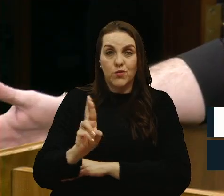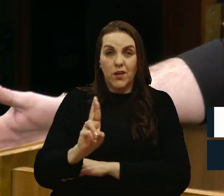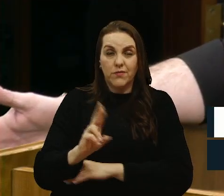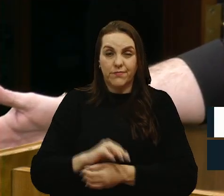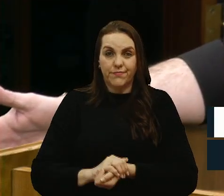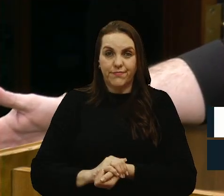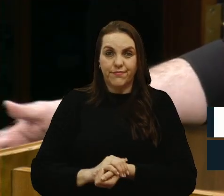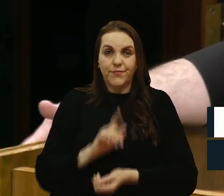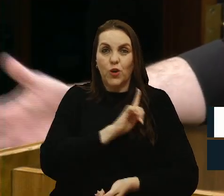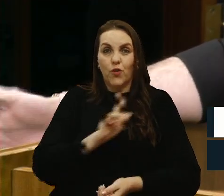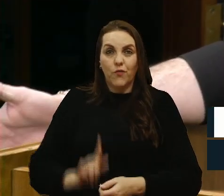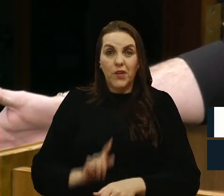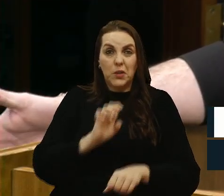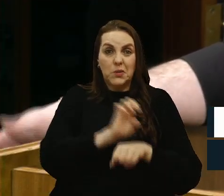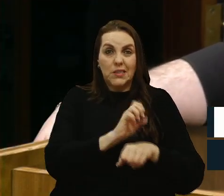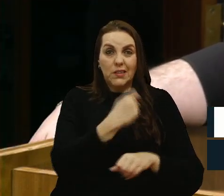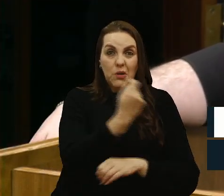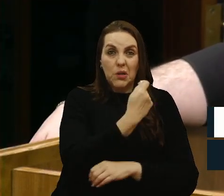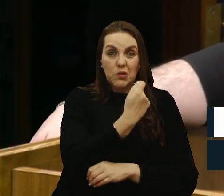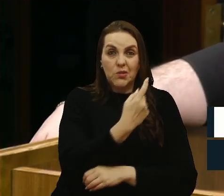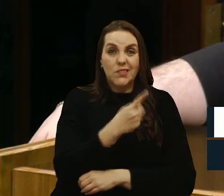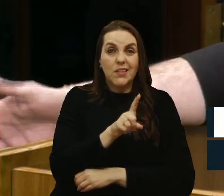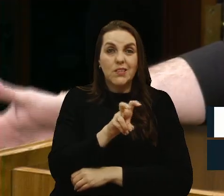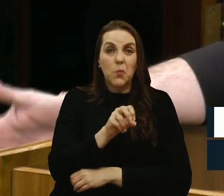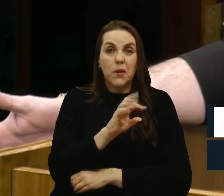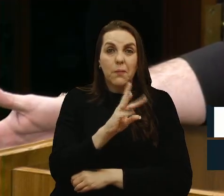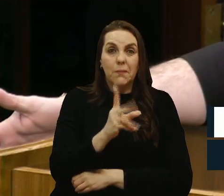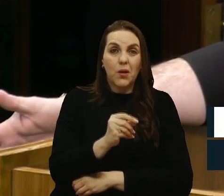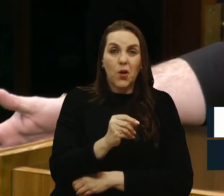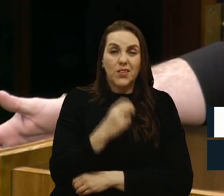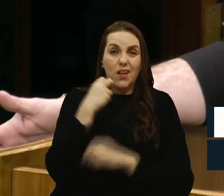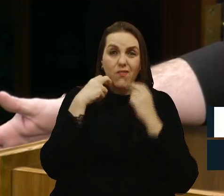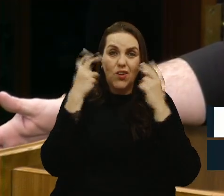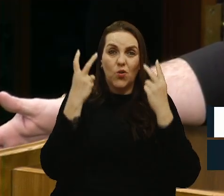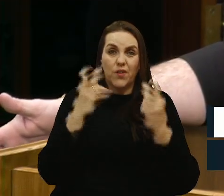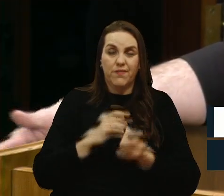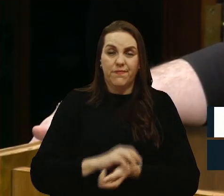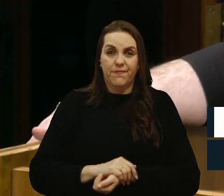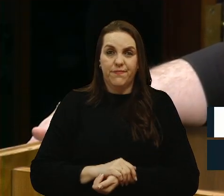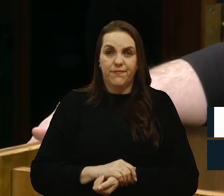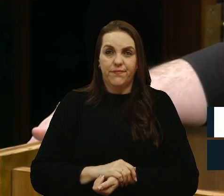O governo do estado do Rio Grande do Sul não chega a 150 milhões de reais. É uma vergonha.